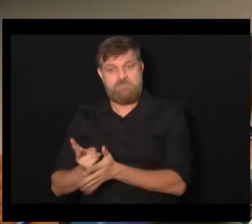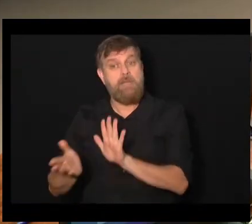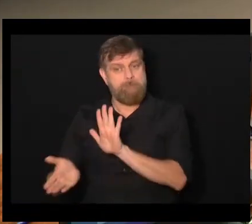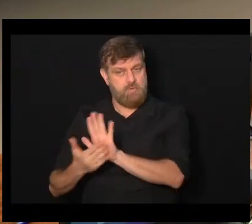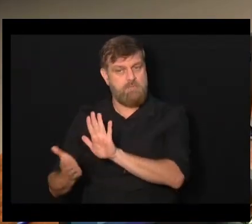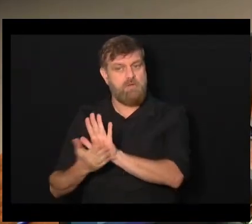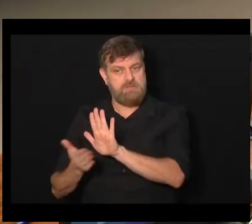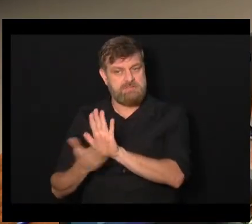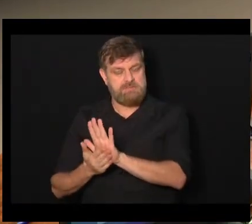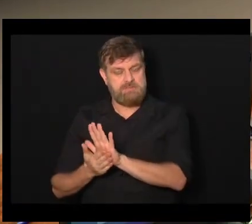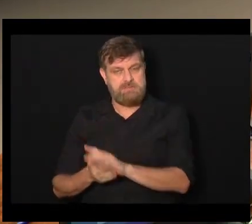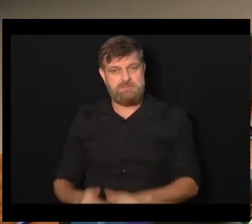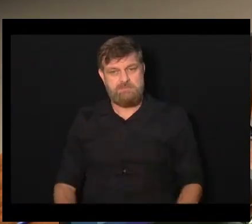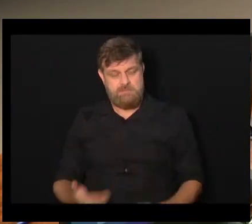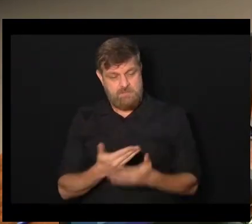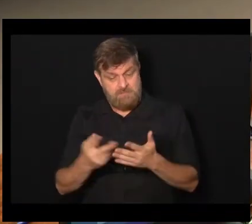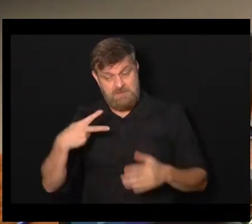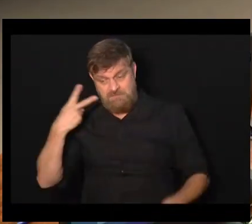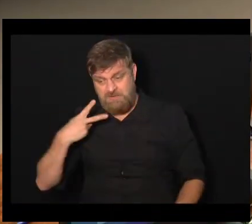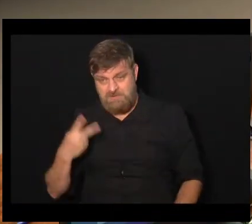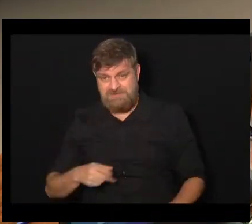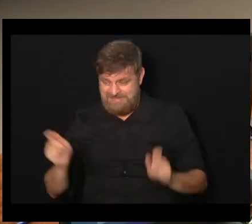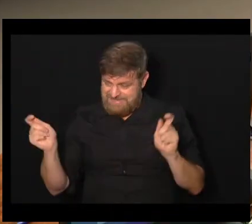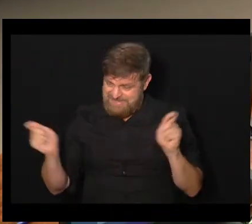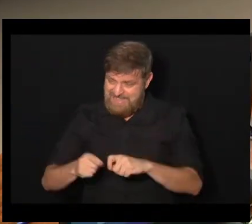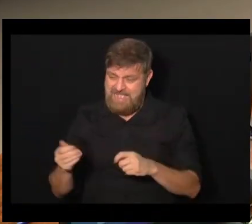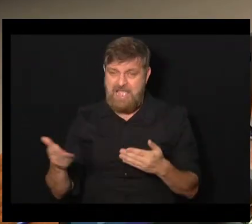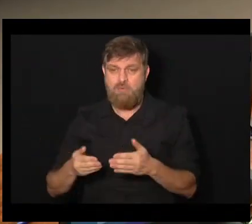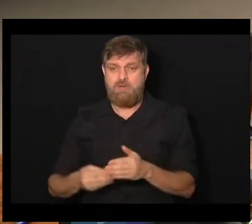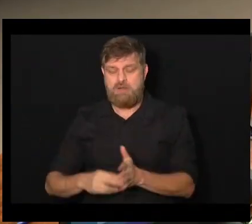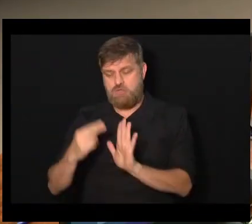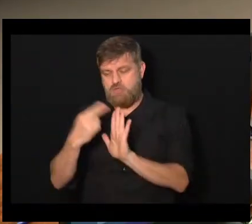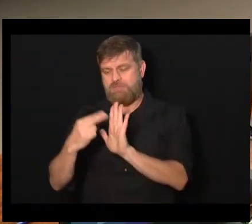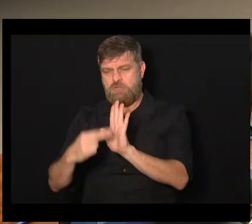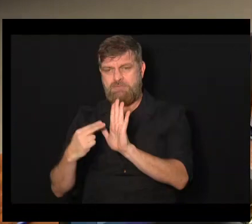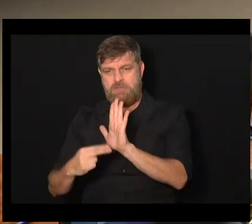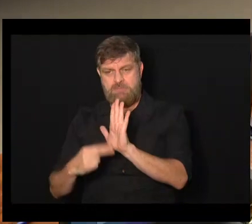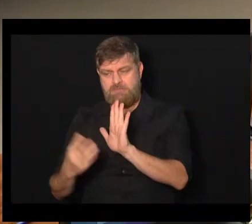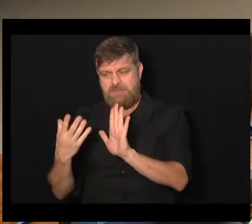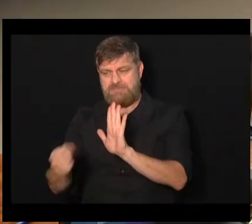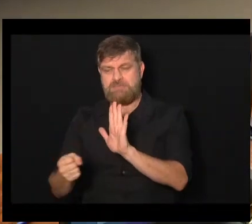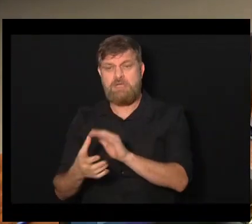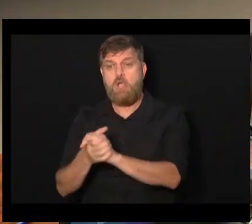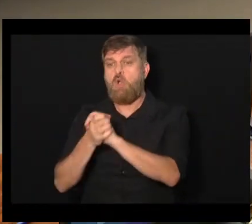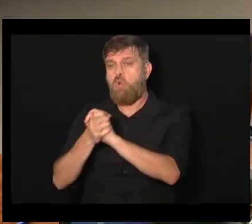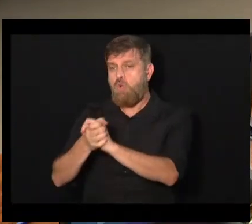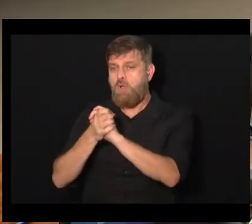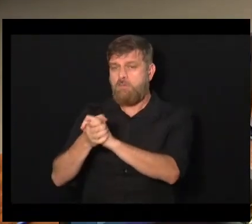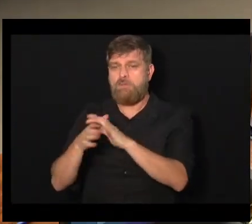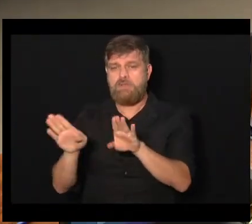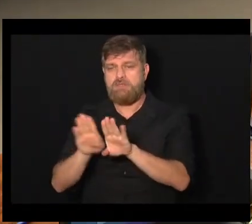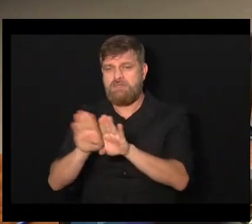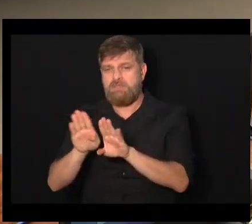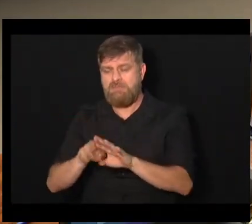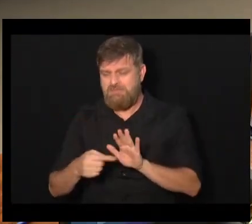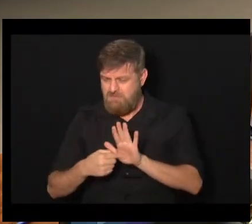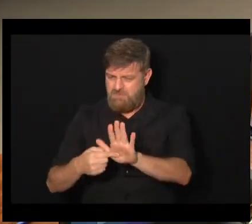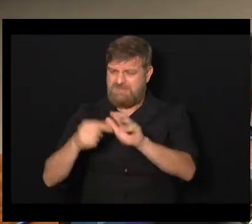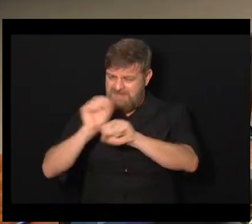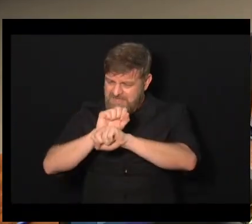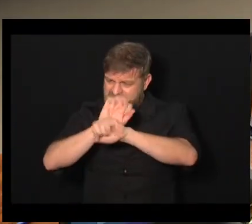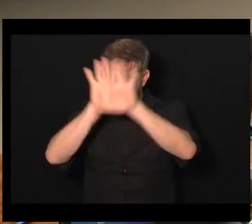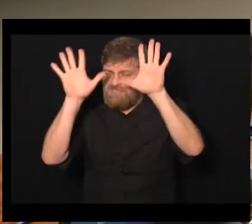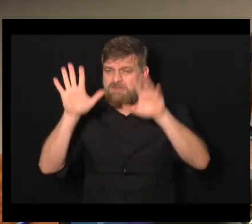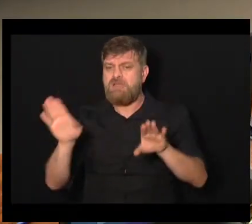proposta e vocês têm a grande chance de assinar. E também cumprimentar, né, por trazer transparência